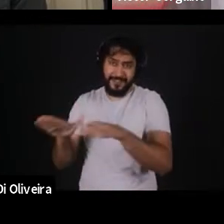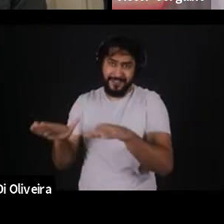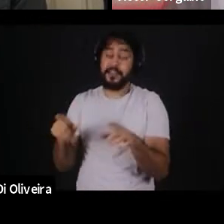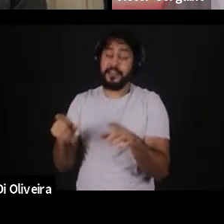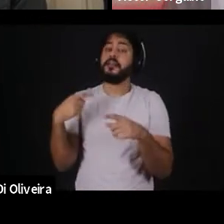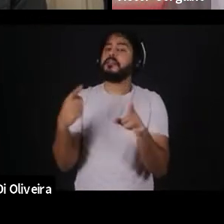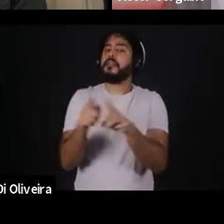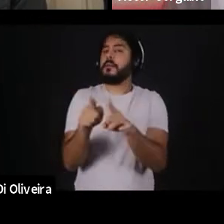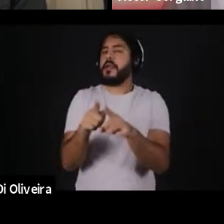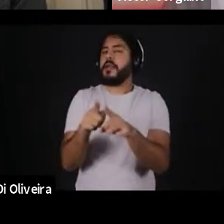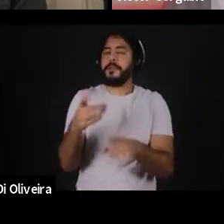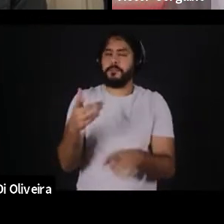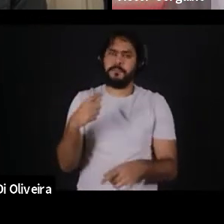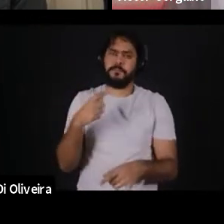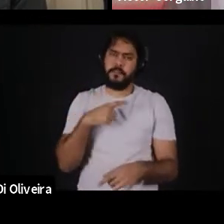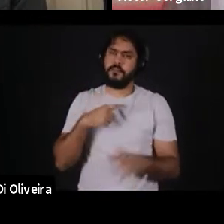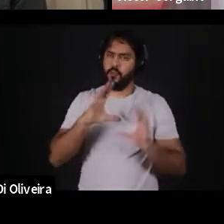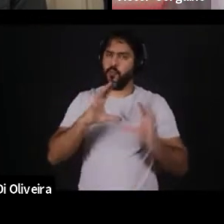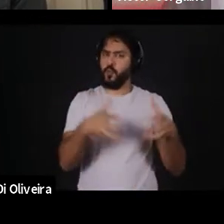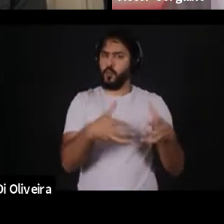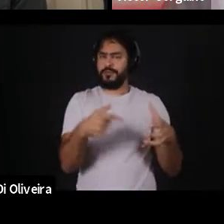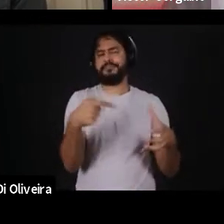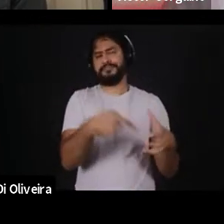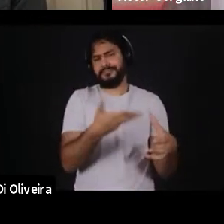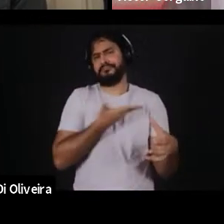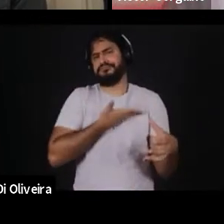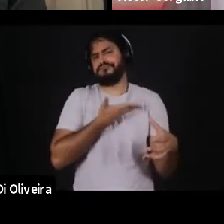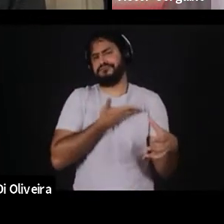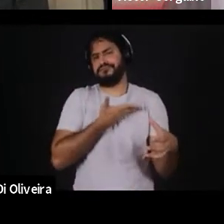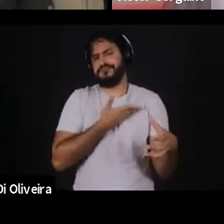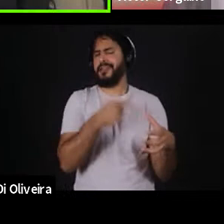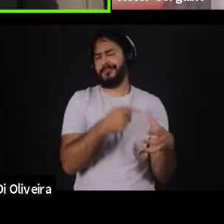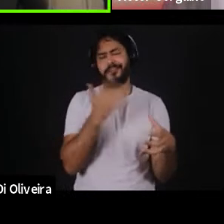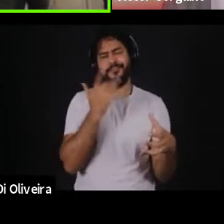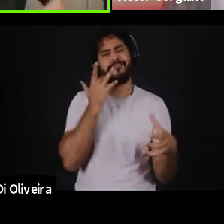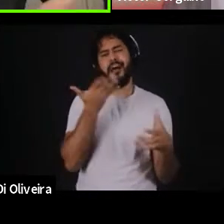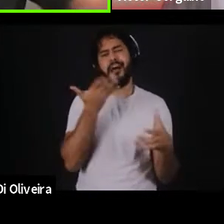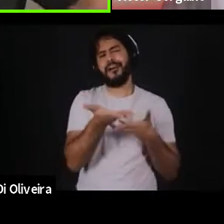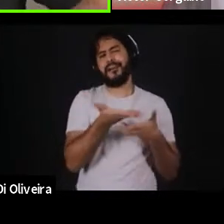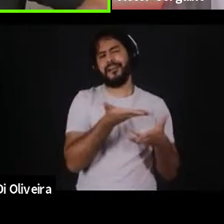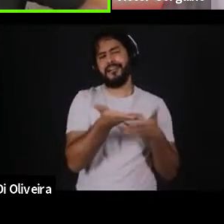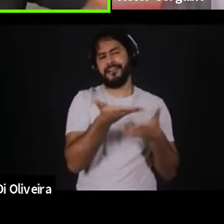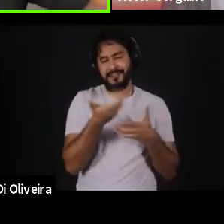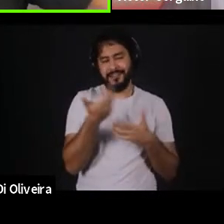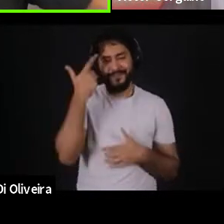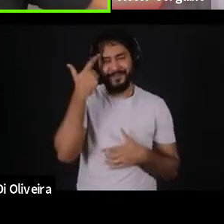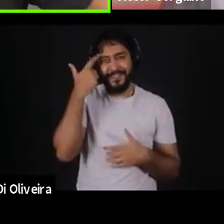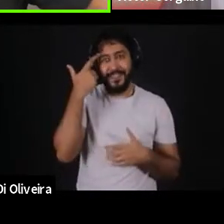a gente teve uma equipe que eram os nossos amigos, que aí também torna a coisa muito mais fácil,